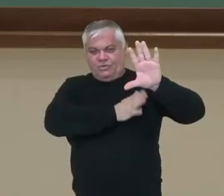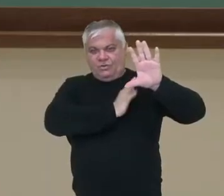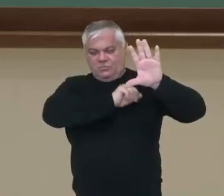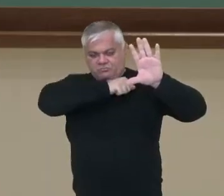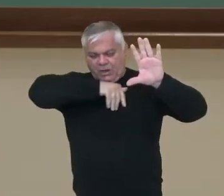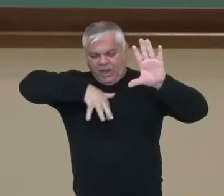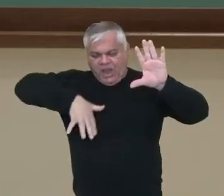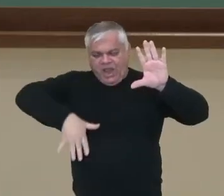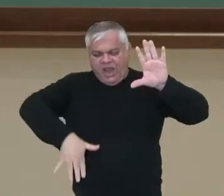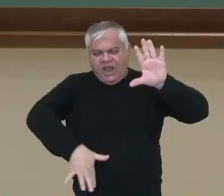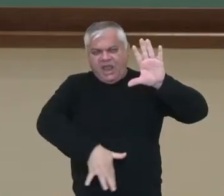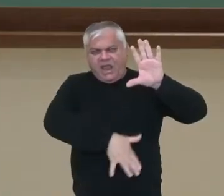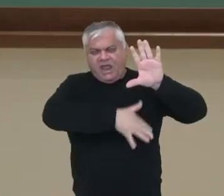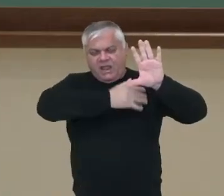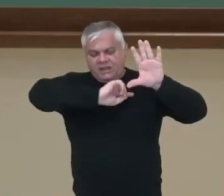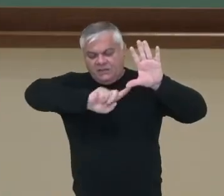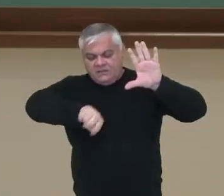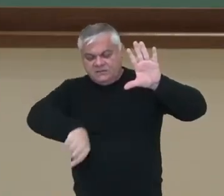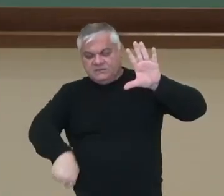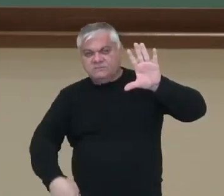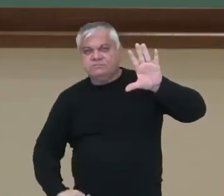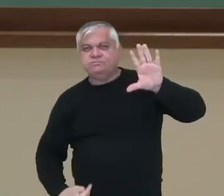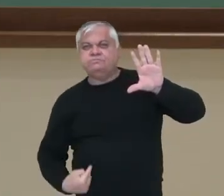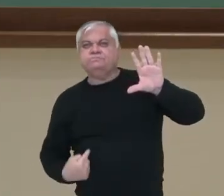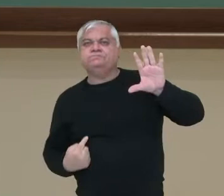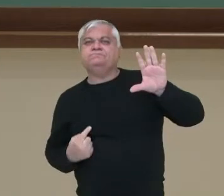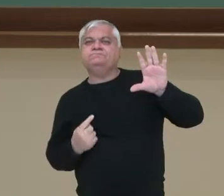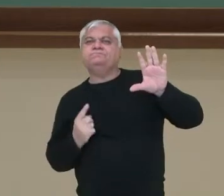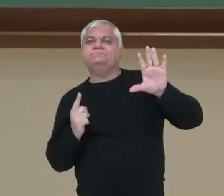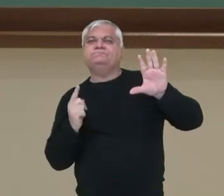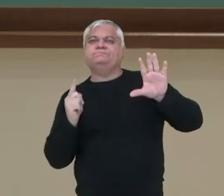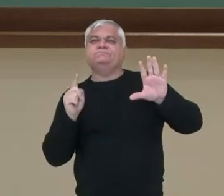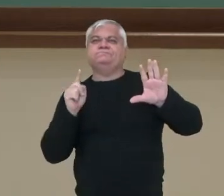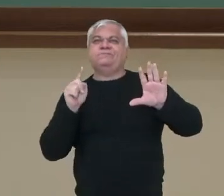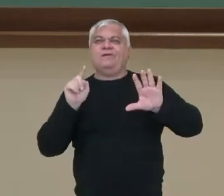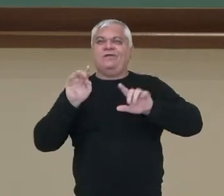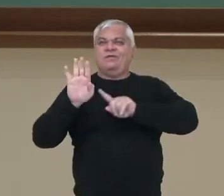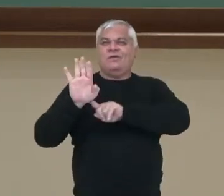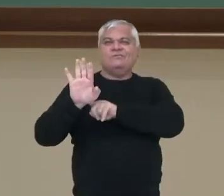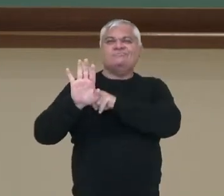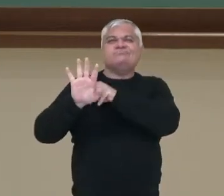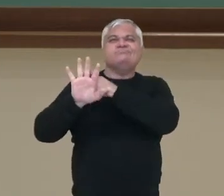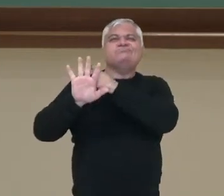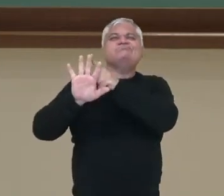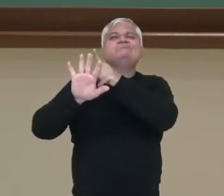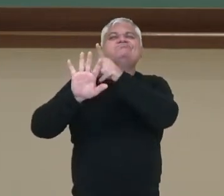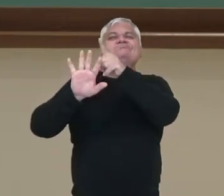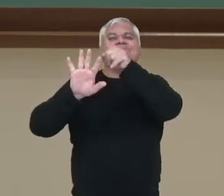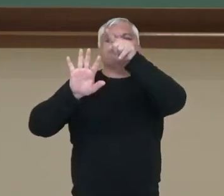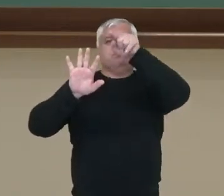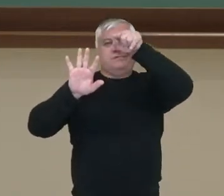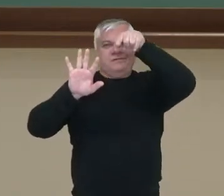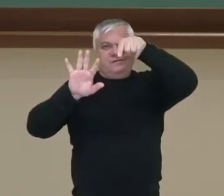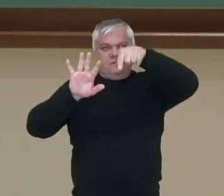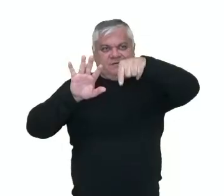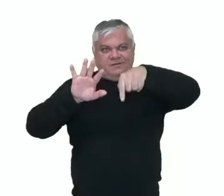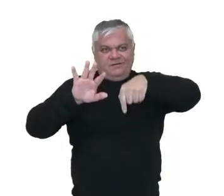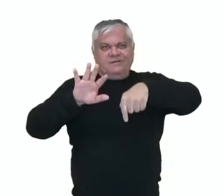todo. Quando ele retornar, ele vai retornar aqui pelo átrio direito, vai para o ventrículo